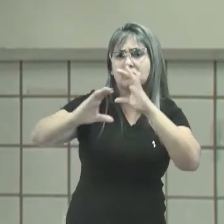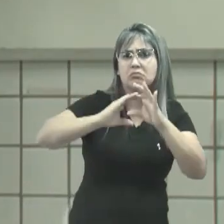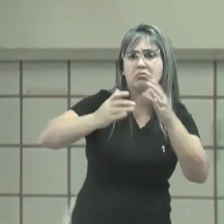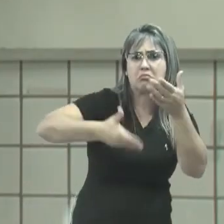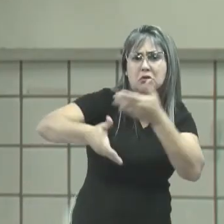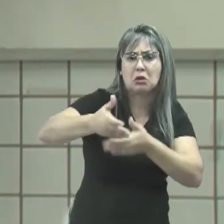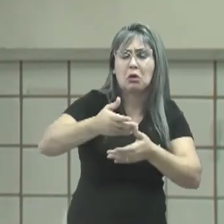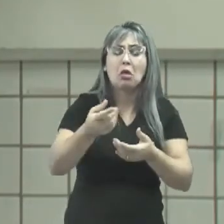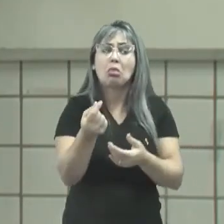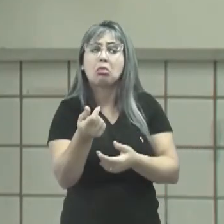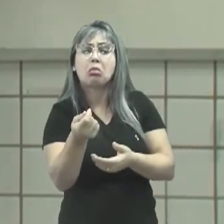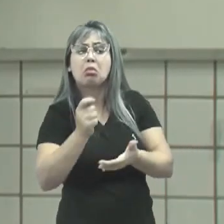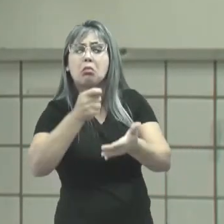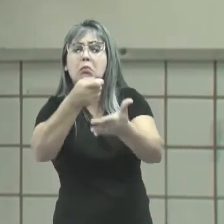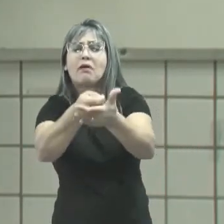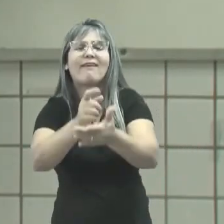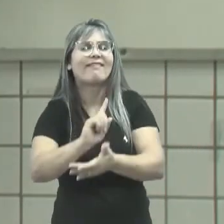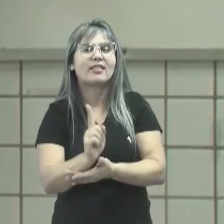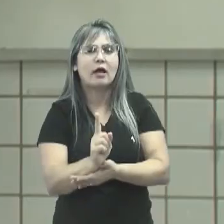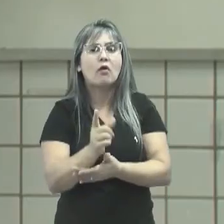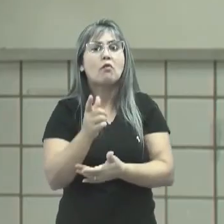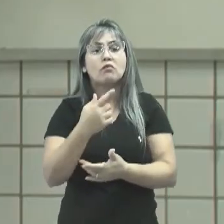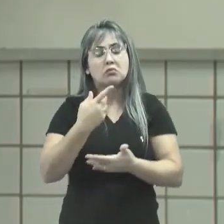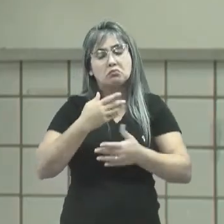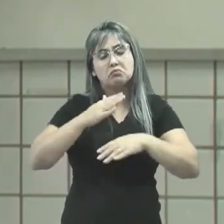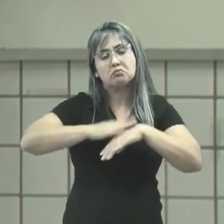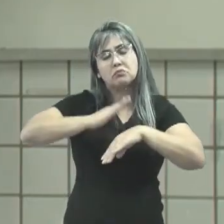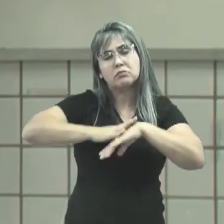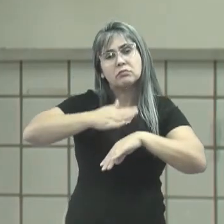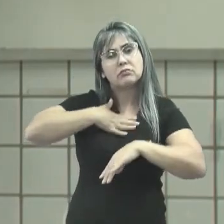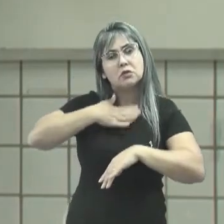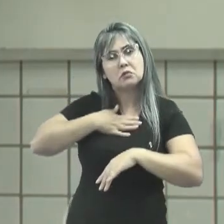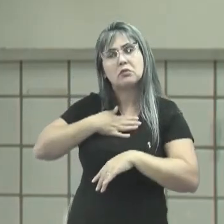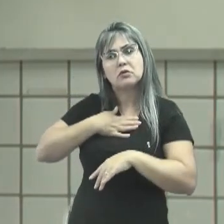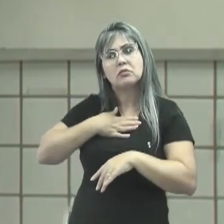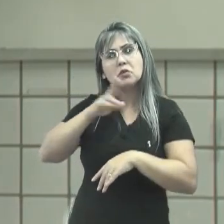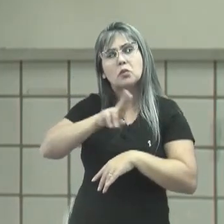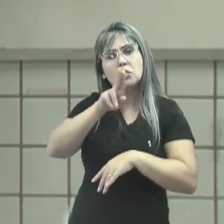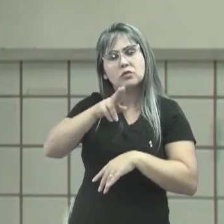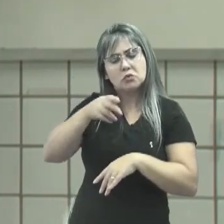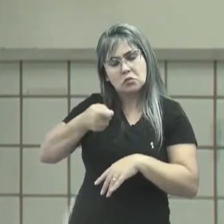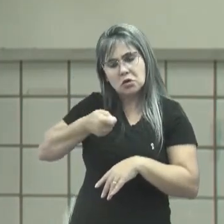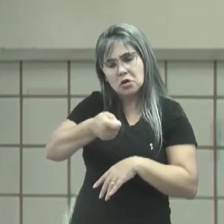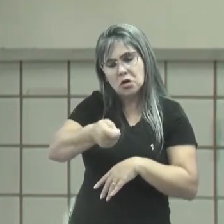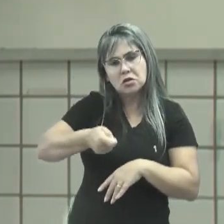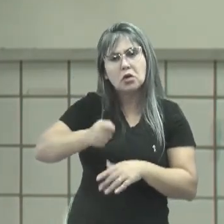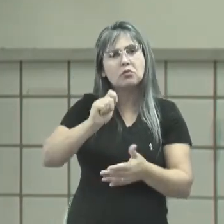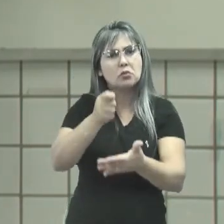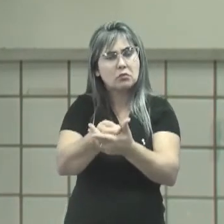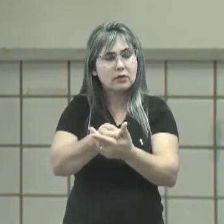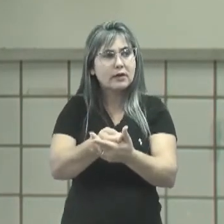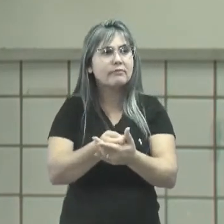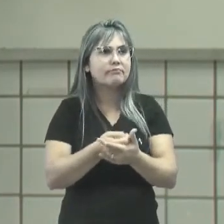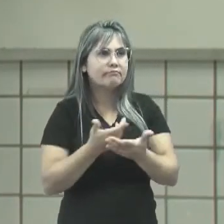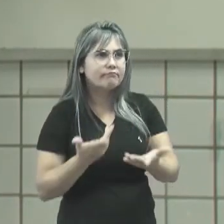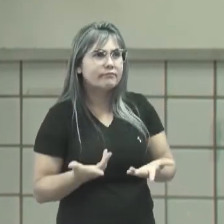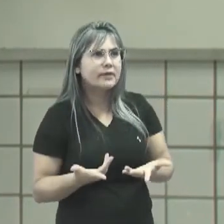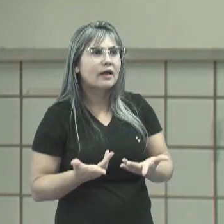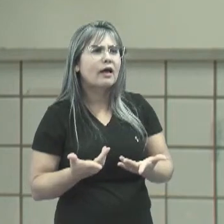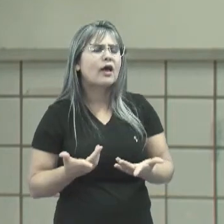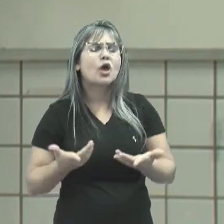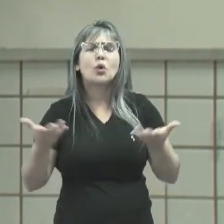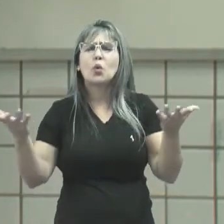está investigando a Terra, está analisando a Terra, e aí tem vários satélites em órbita, satélites de comunicação,